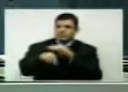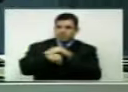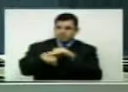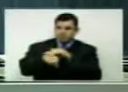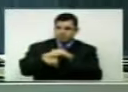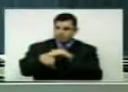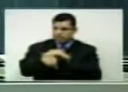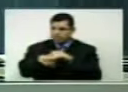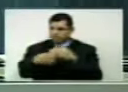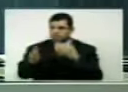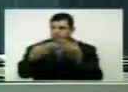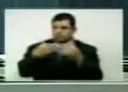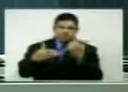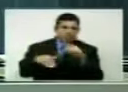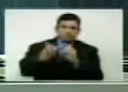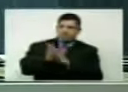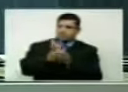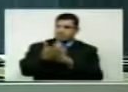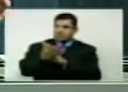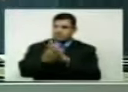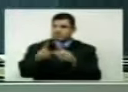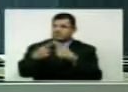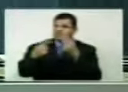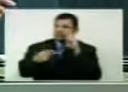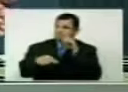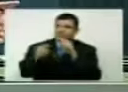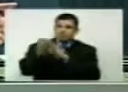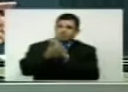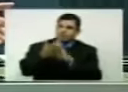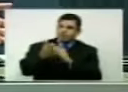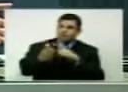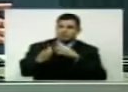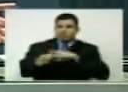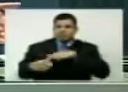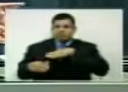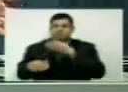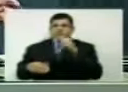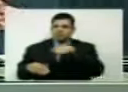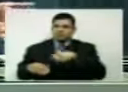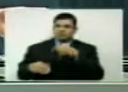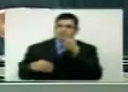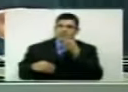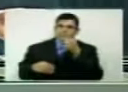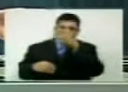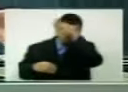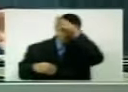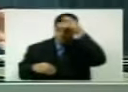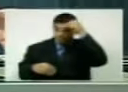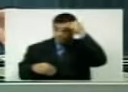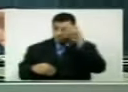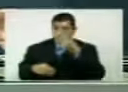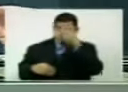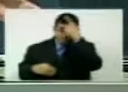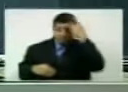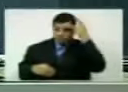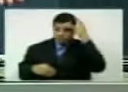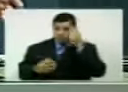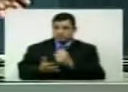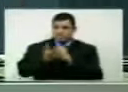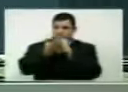que tangencia isso, mas não vi ninguém ainda ter coragem aqui de dizer que no Amazonas as pessoas